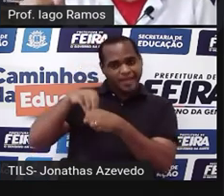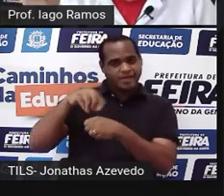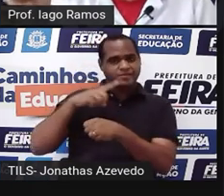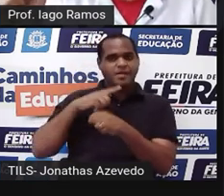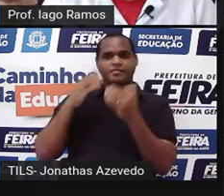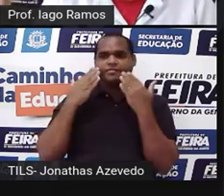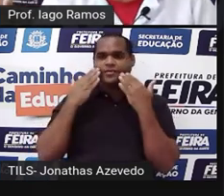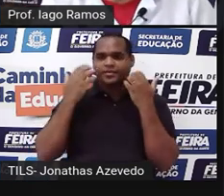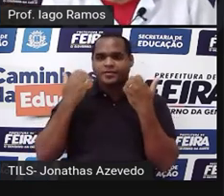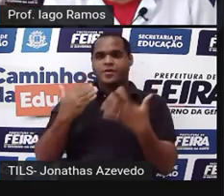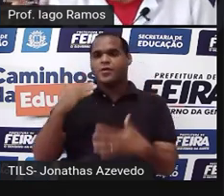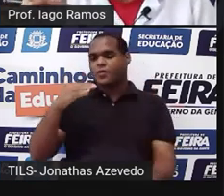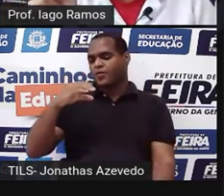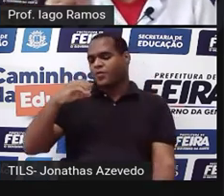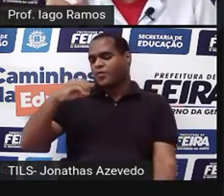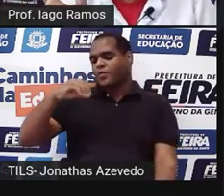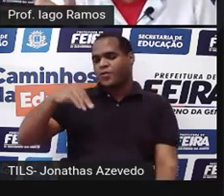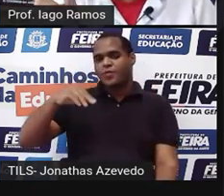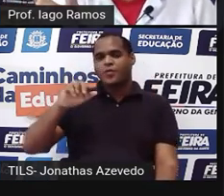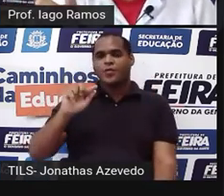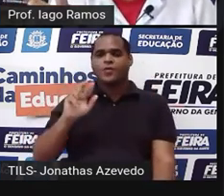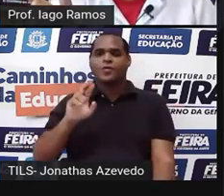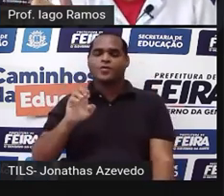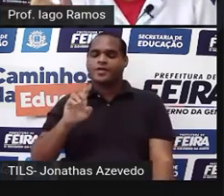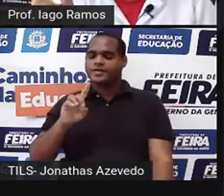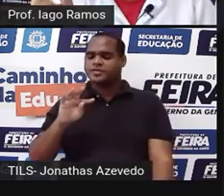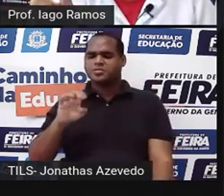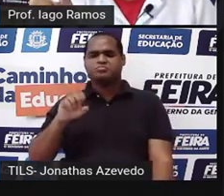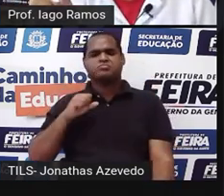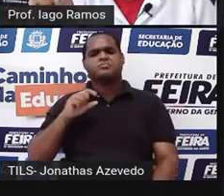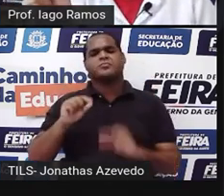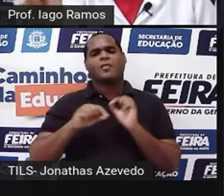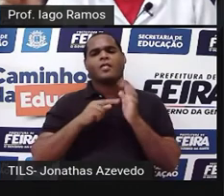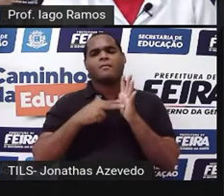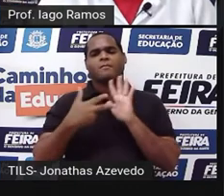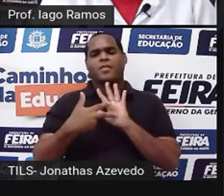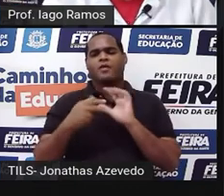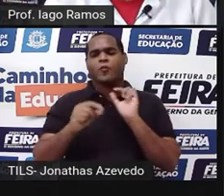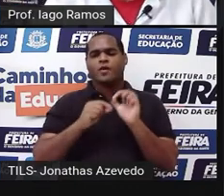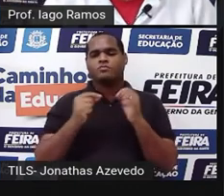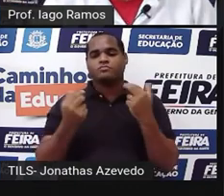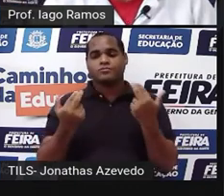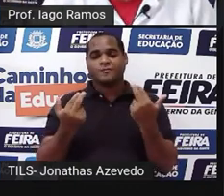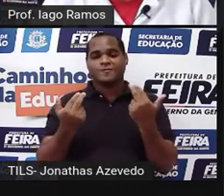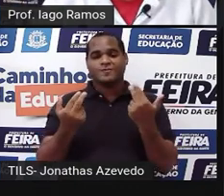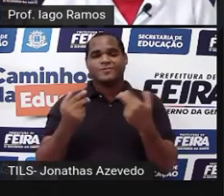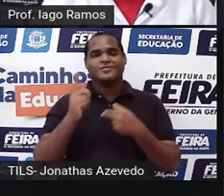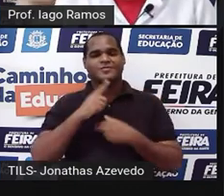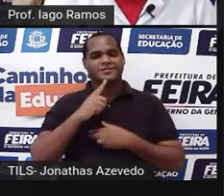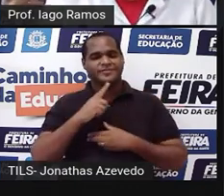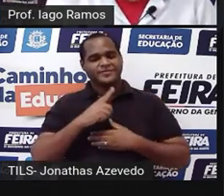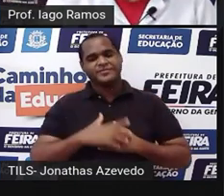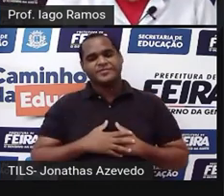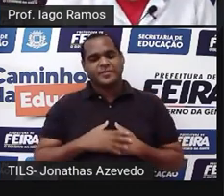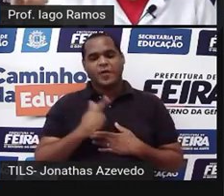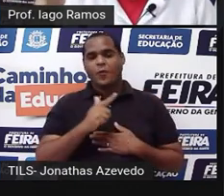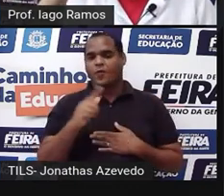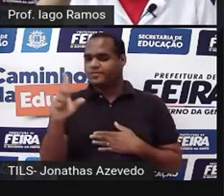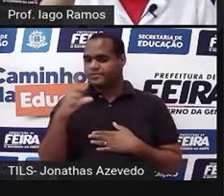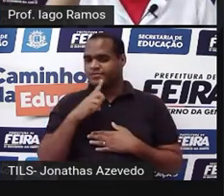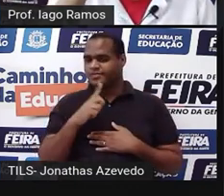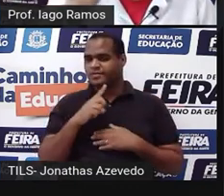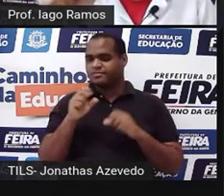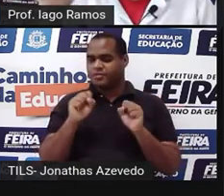correspondentes congruentes. Aquela palavrinha verde congruente significa com a mesma medida. E a outra coisa que